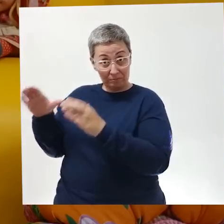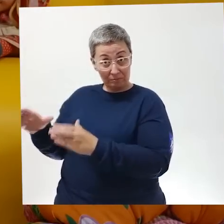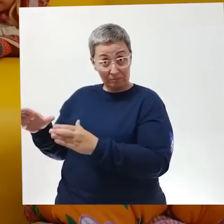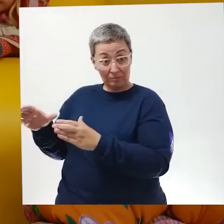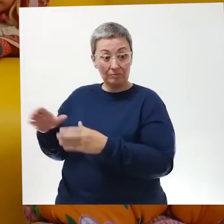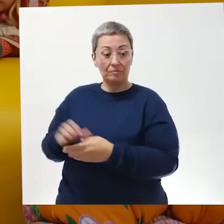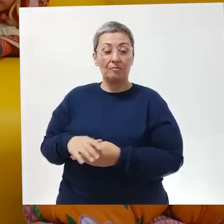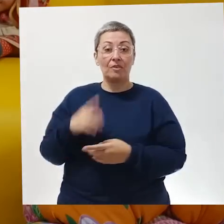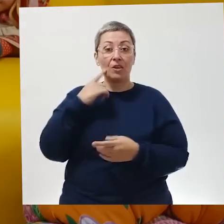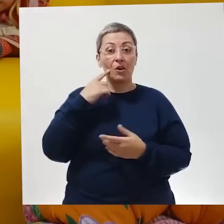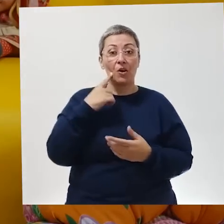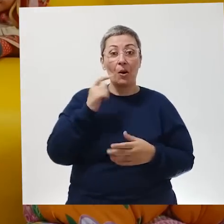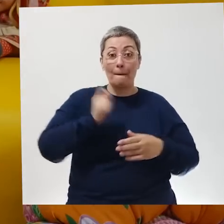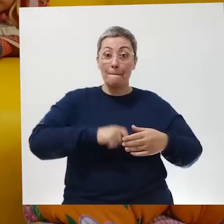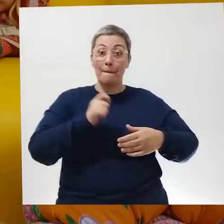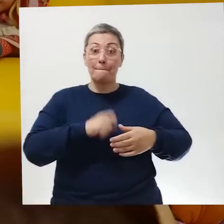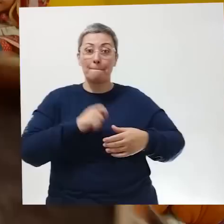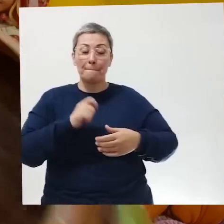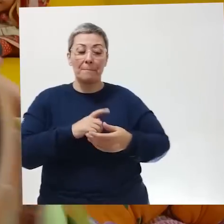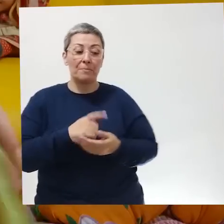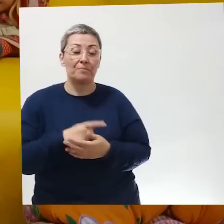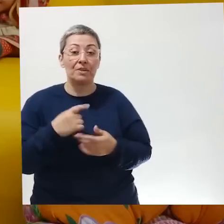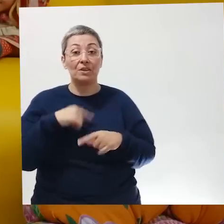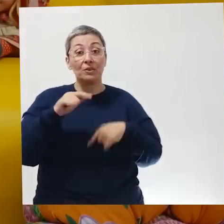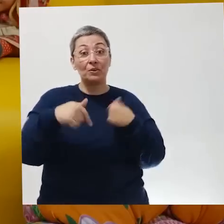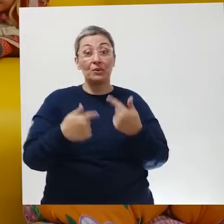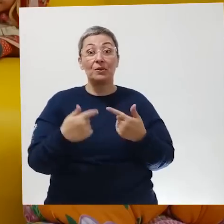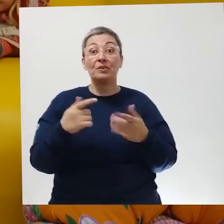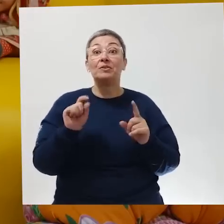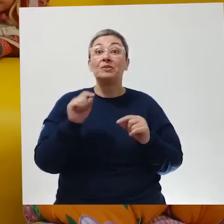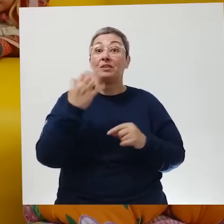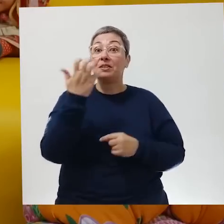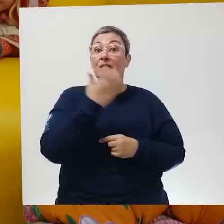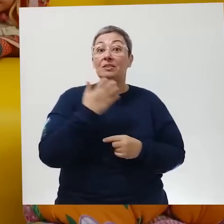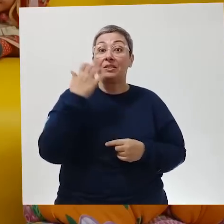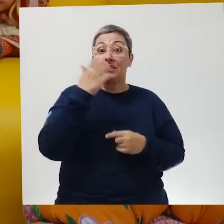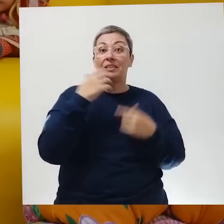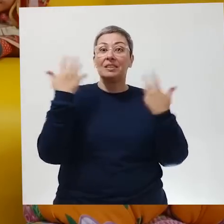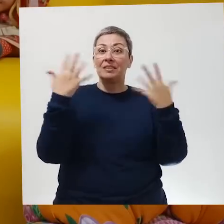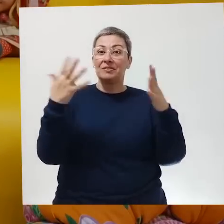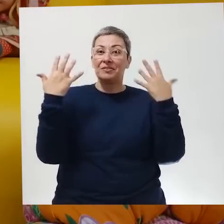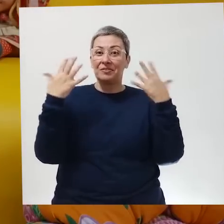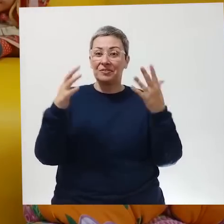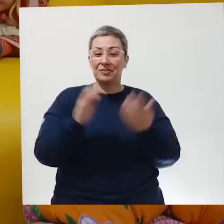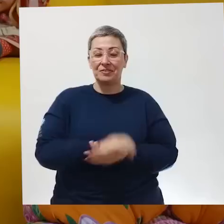para eu tocar o nosso tambor enquanto a gente canta